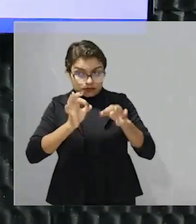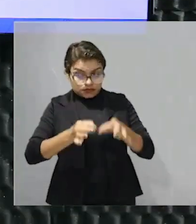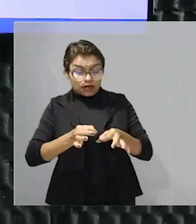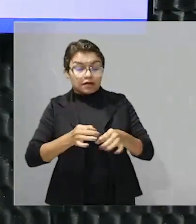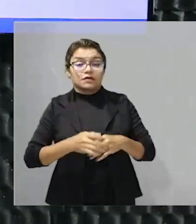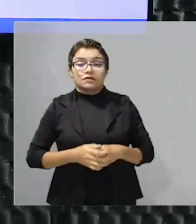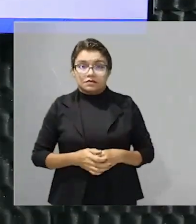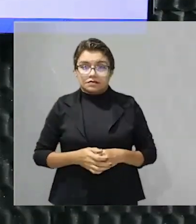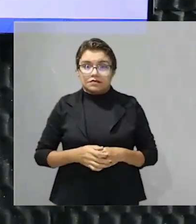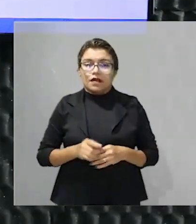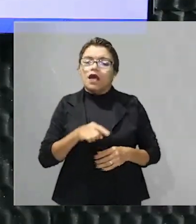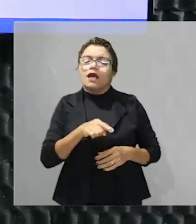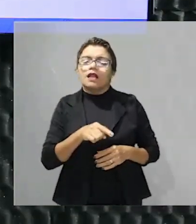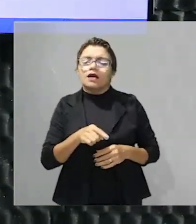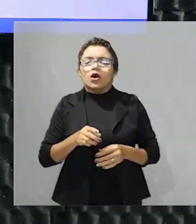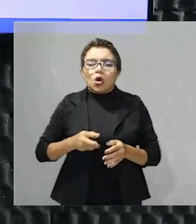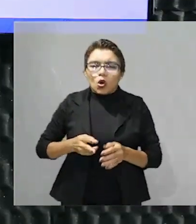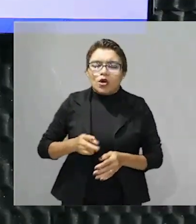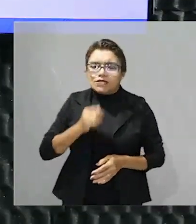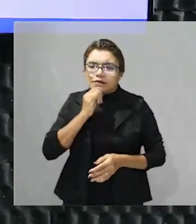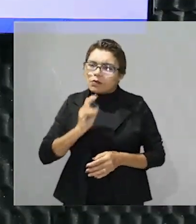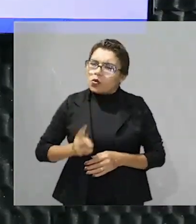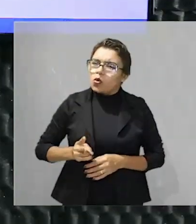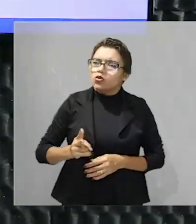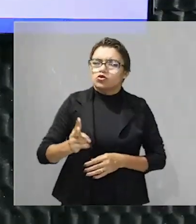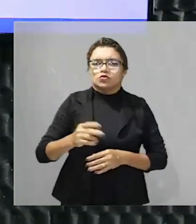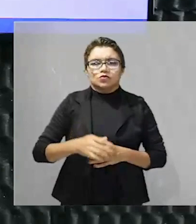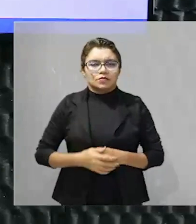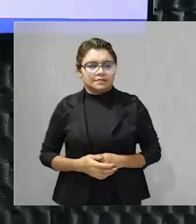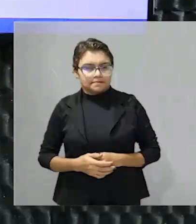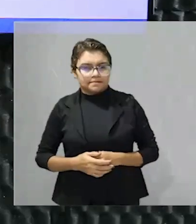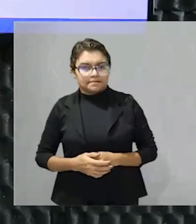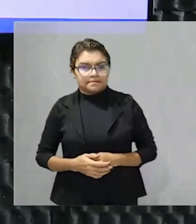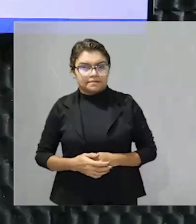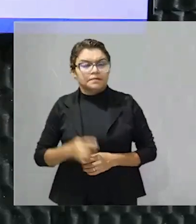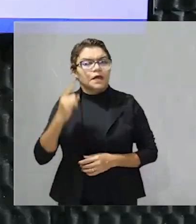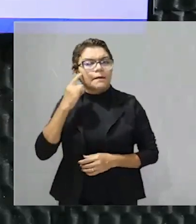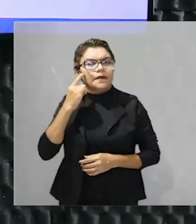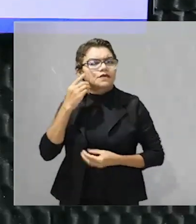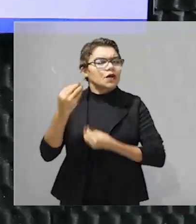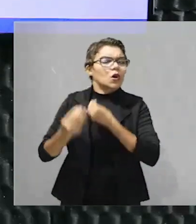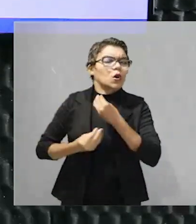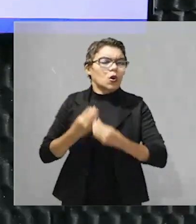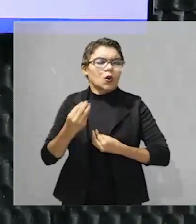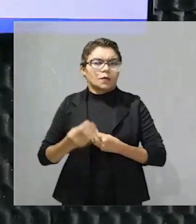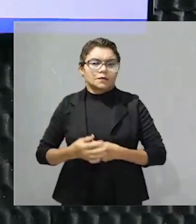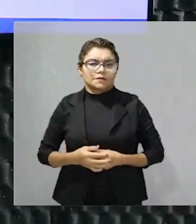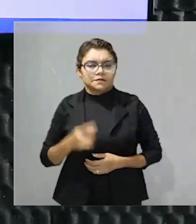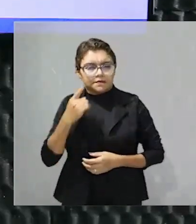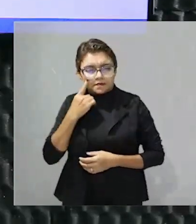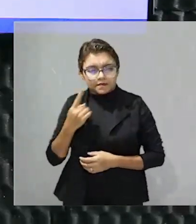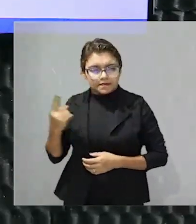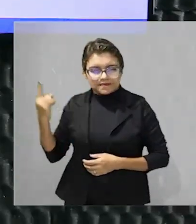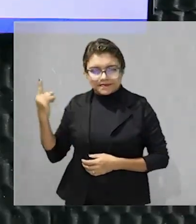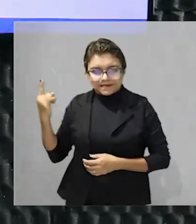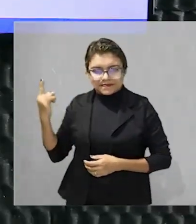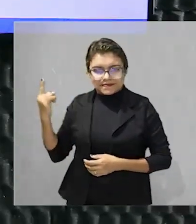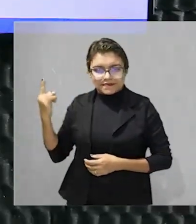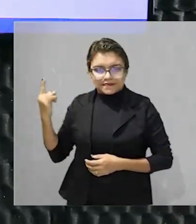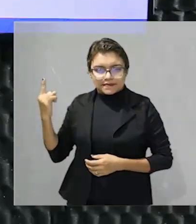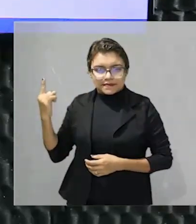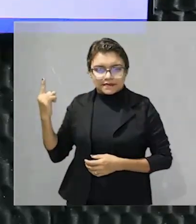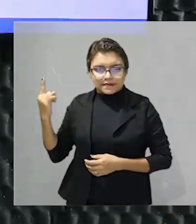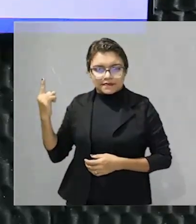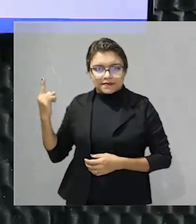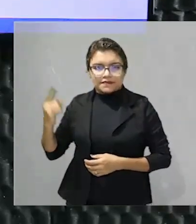a argumentação. Think about it, então, pensa a respeito disso. That store won't even exist a